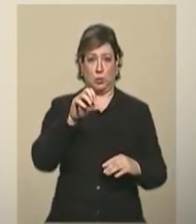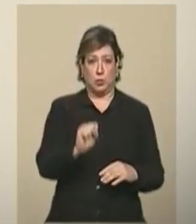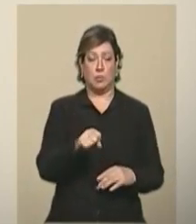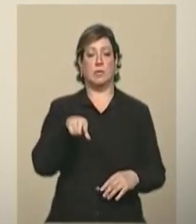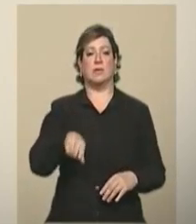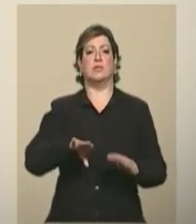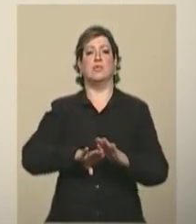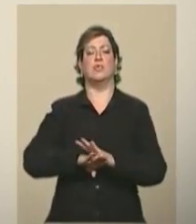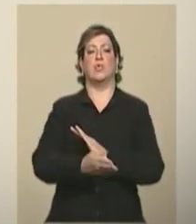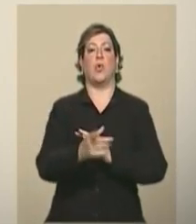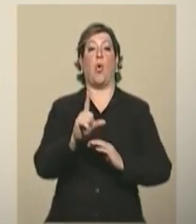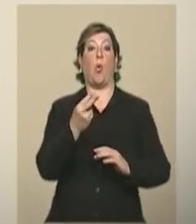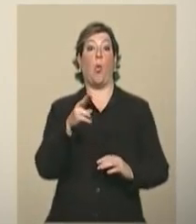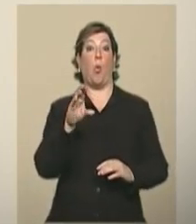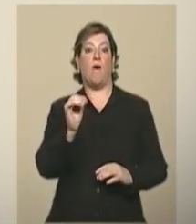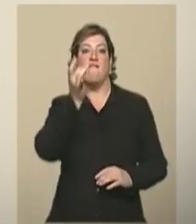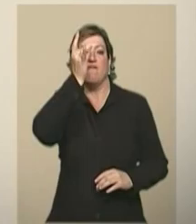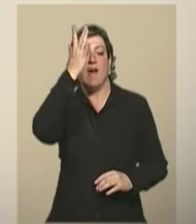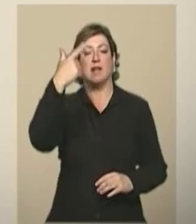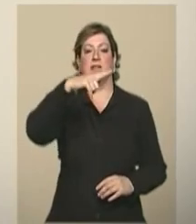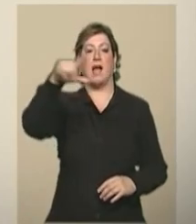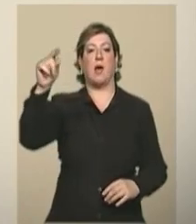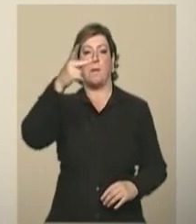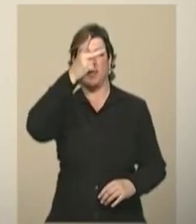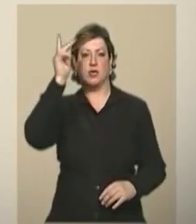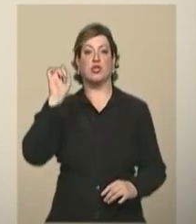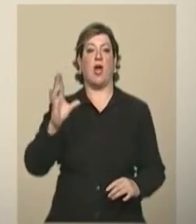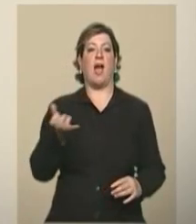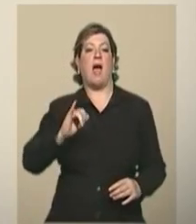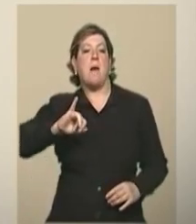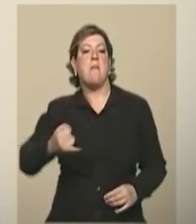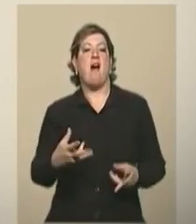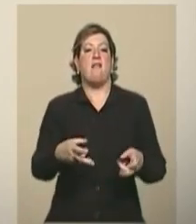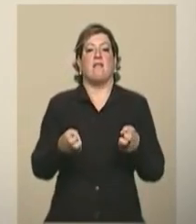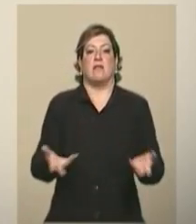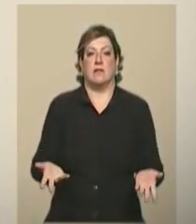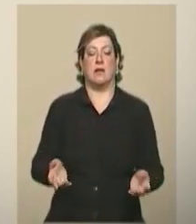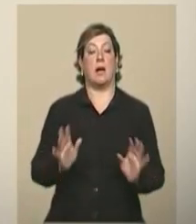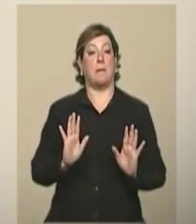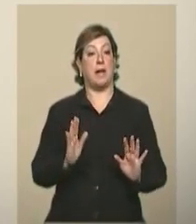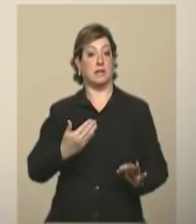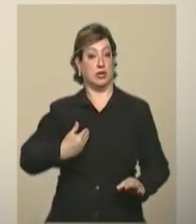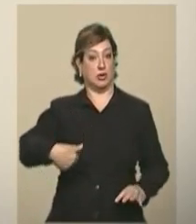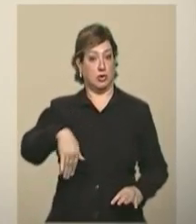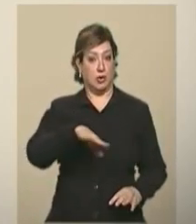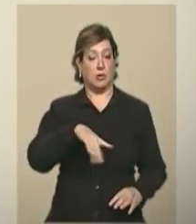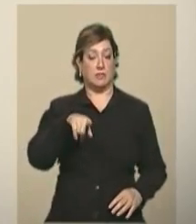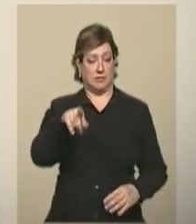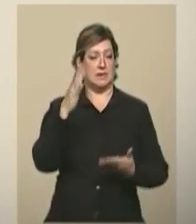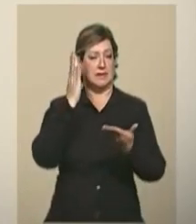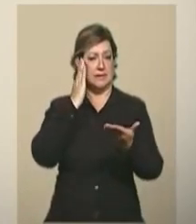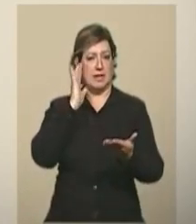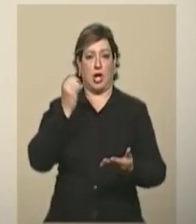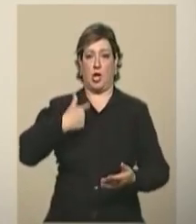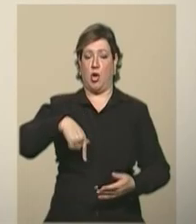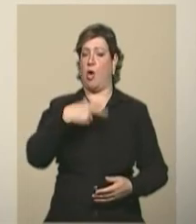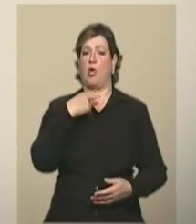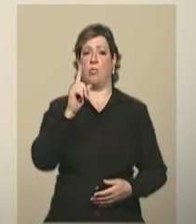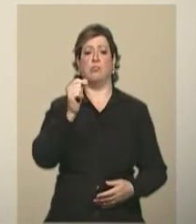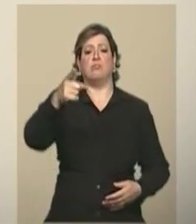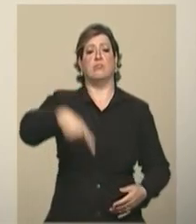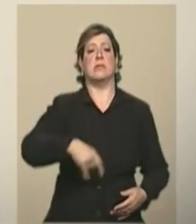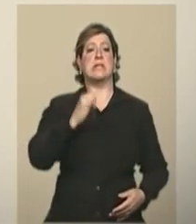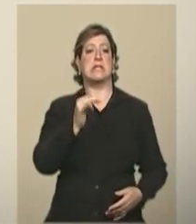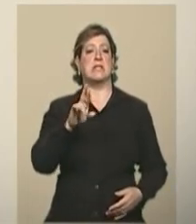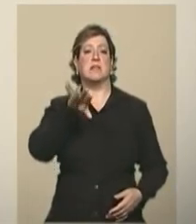de lucro fácil para aqueles que só querem especular. Você sabe que nós não cobramos nem imposto de renda,